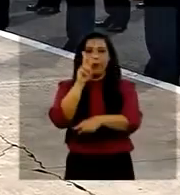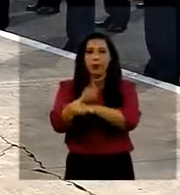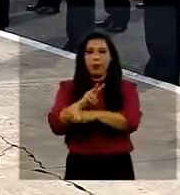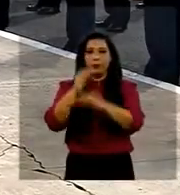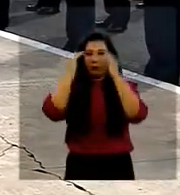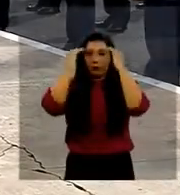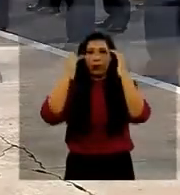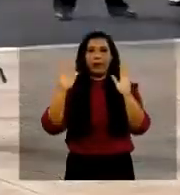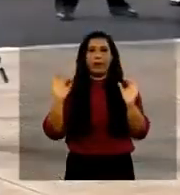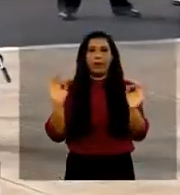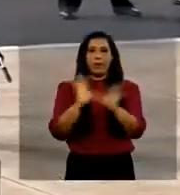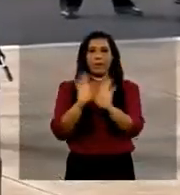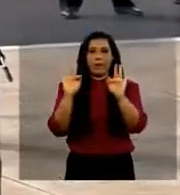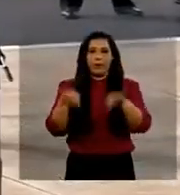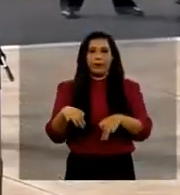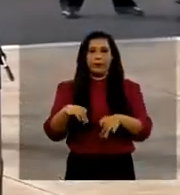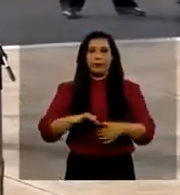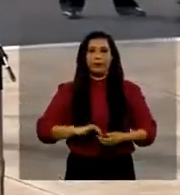encerrada.